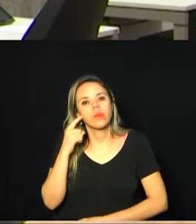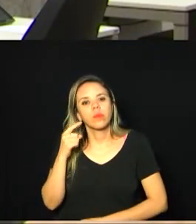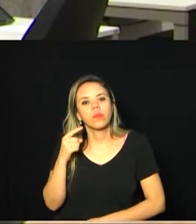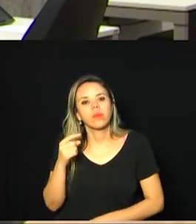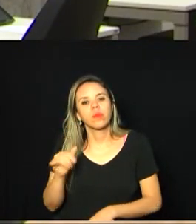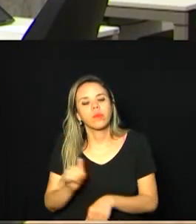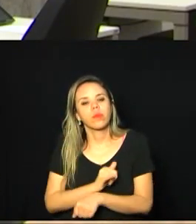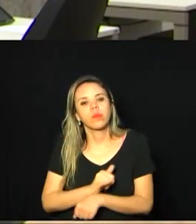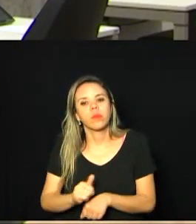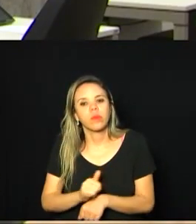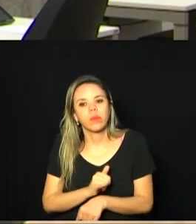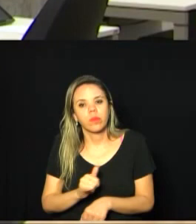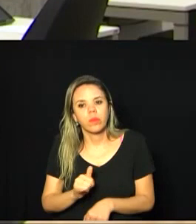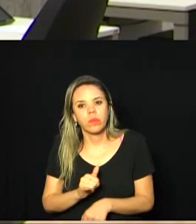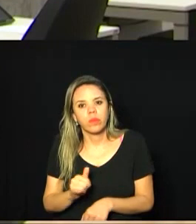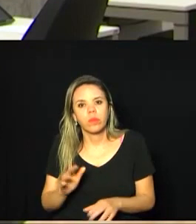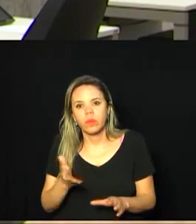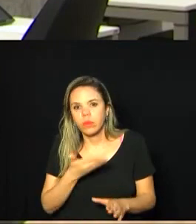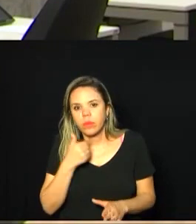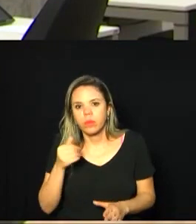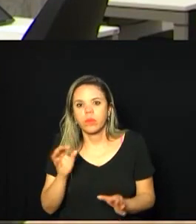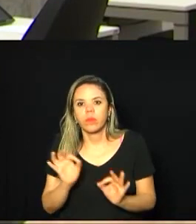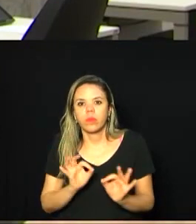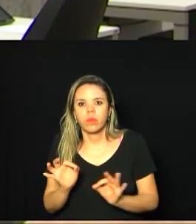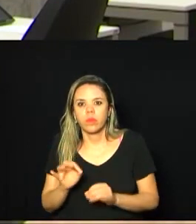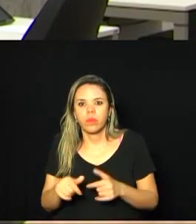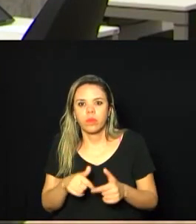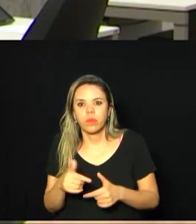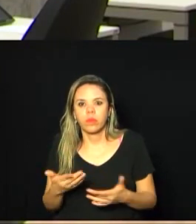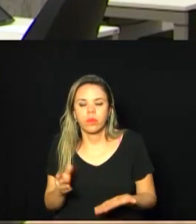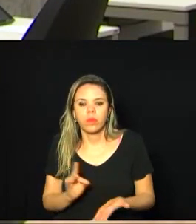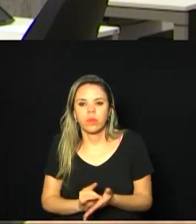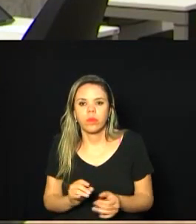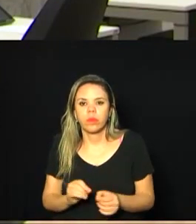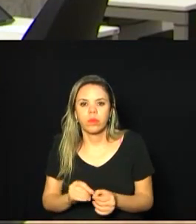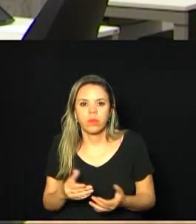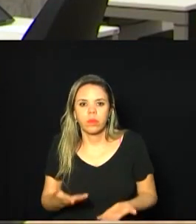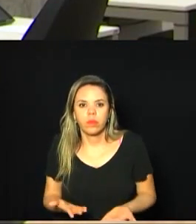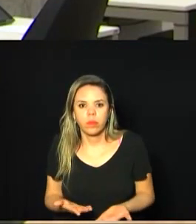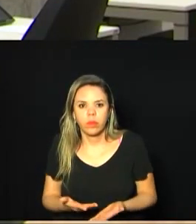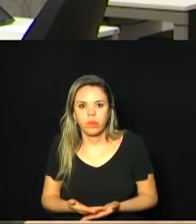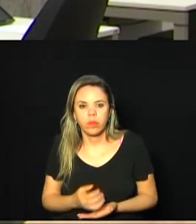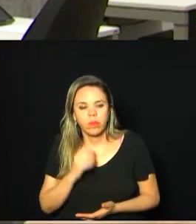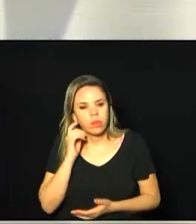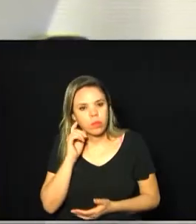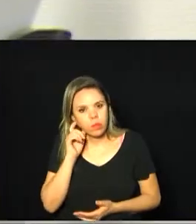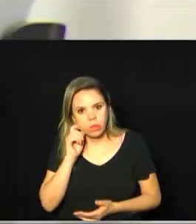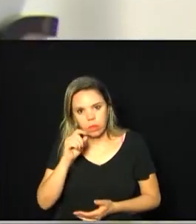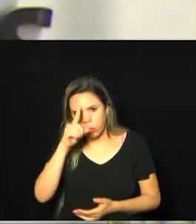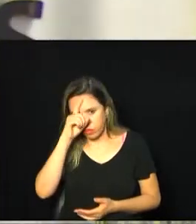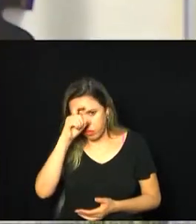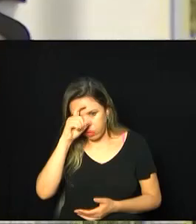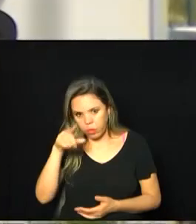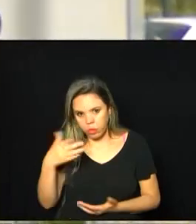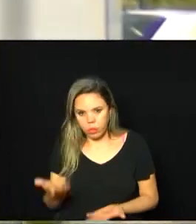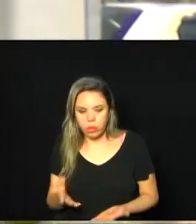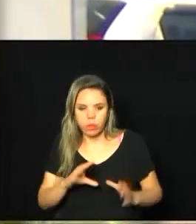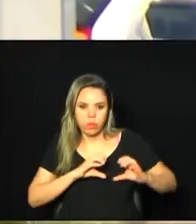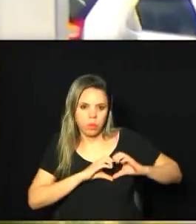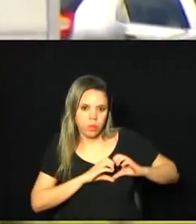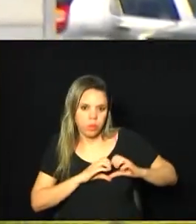formas de aprimorar os trabalhos realizados, né, pelo hospital. O Hospital de